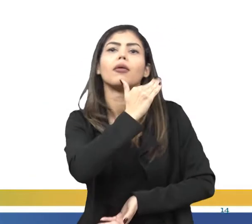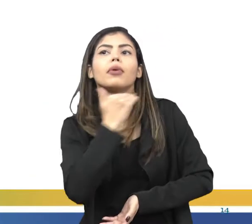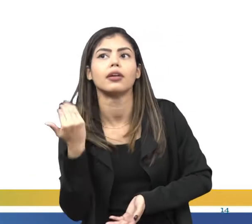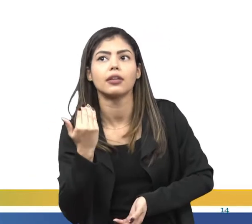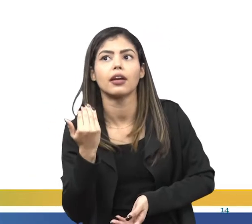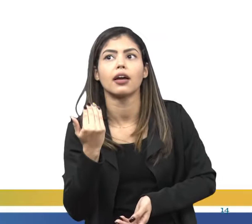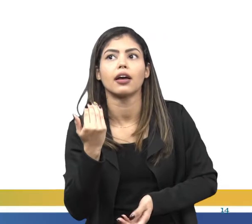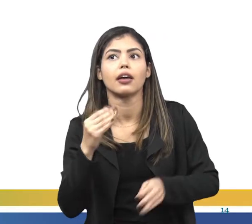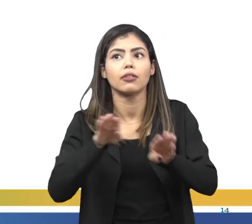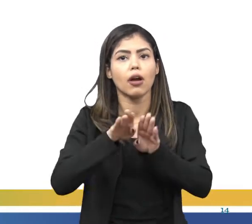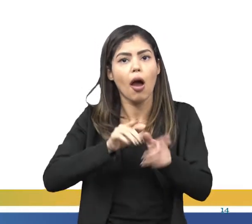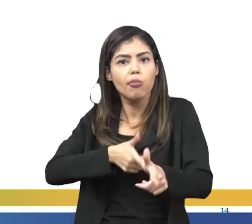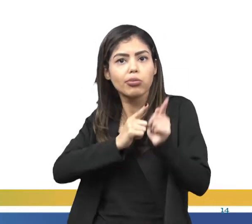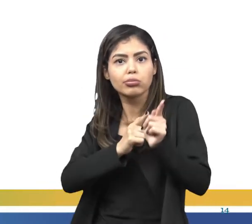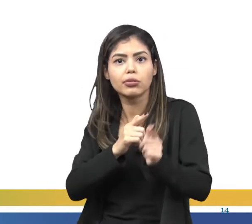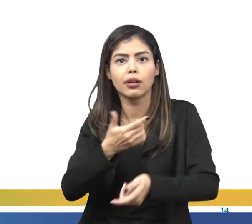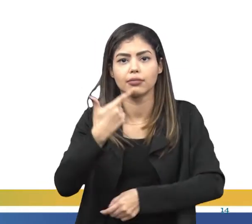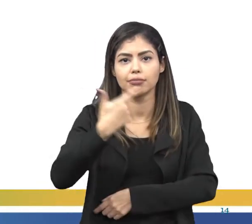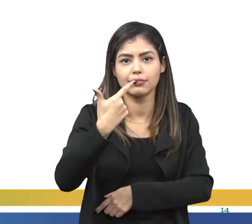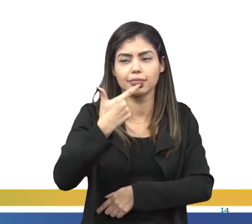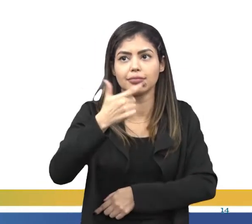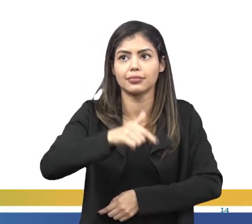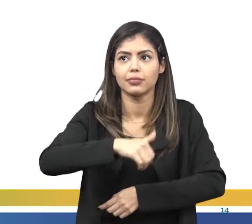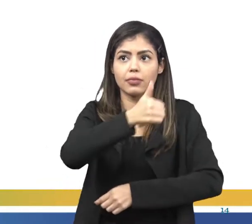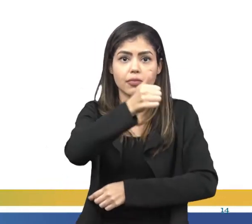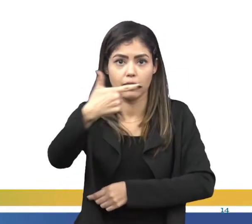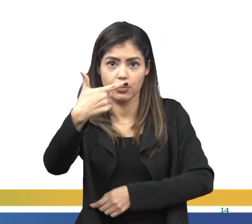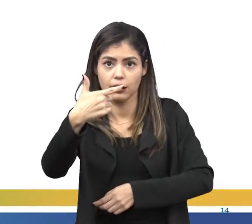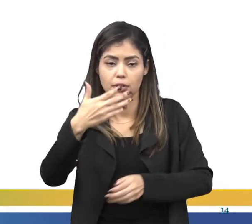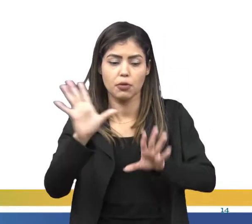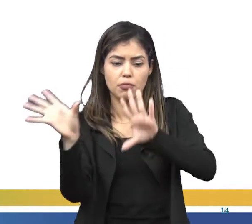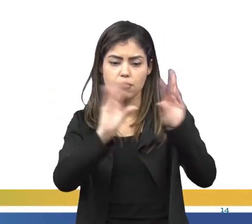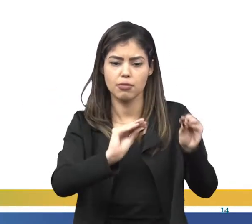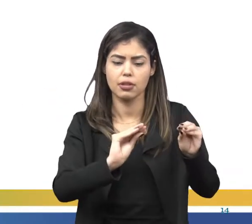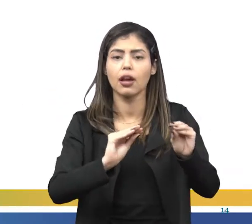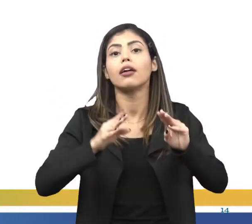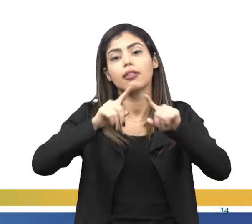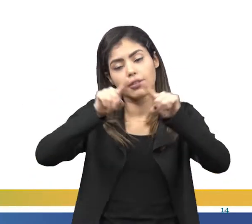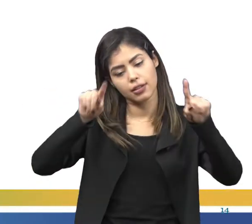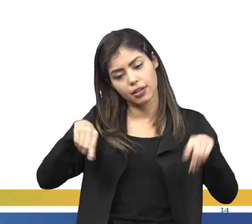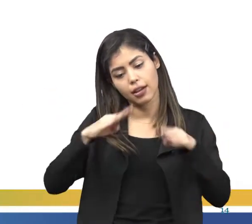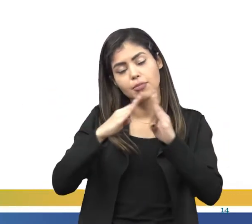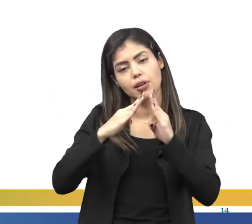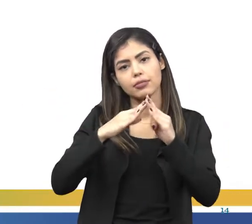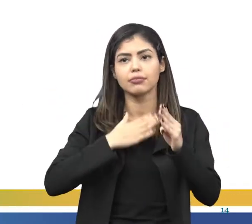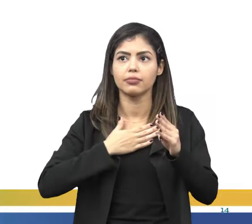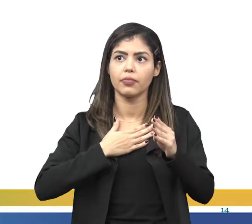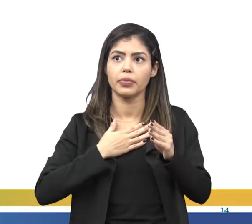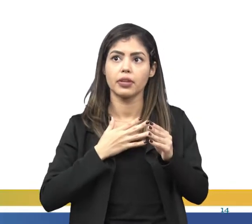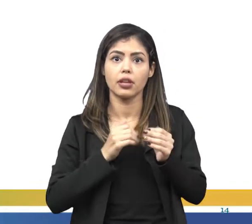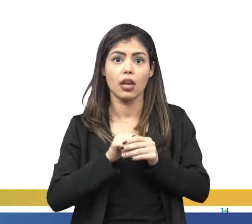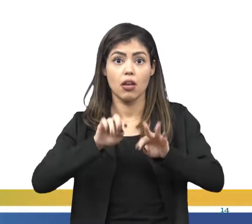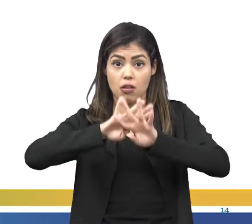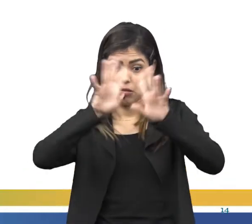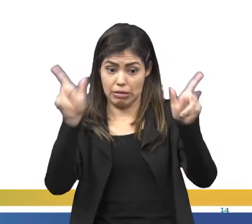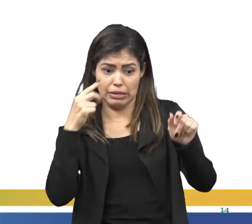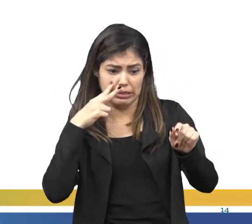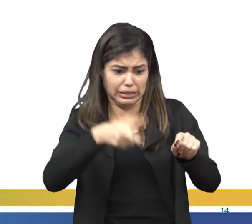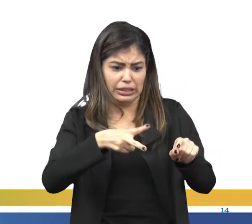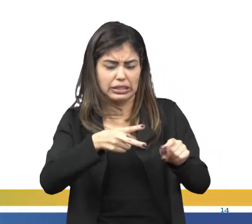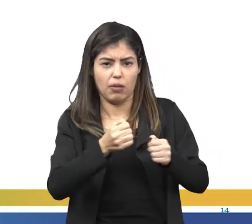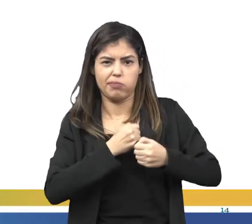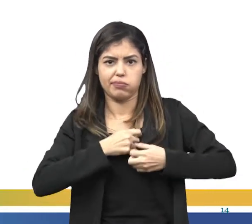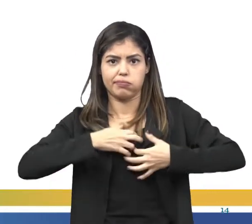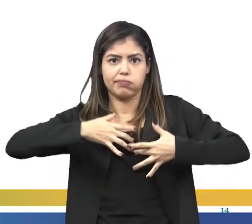ladrão com um tiro de escopeta calibre 12, que tenho guardado em casa para estas situações. O tiro fez um estrago danado